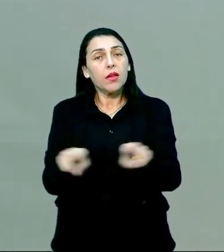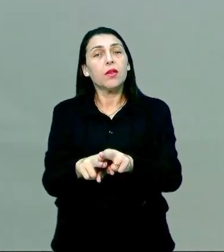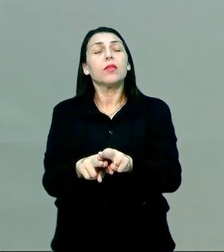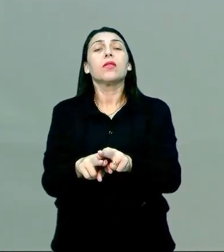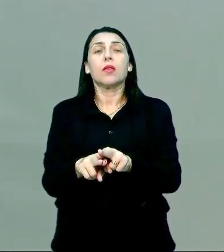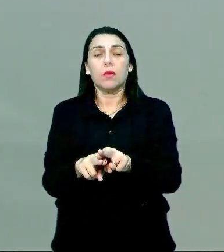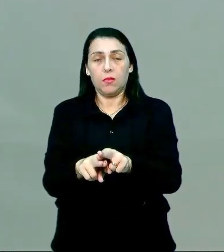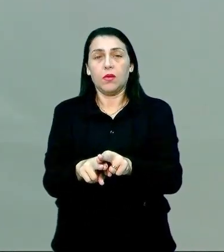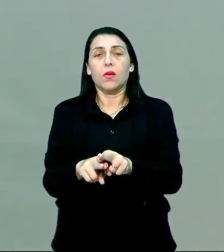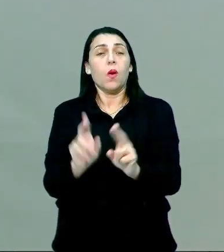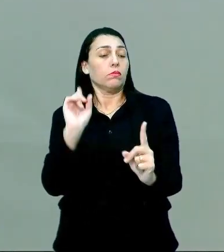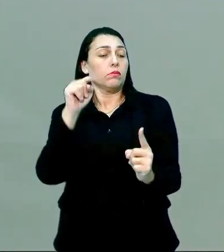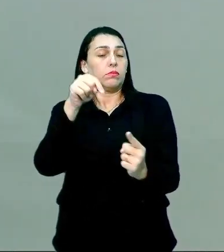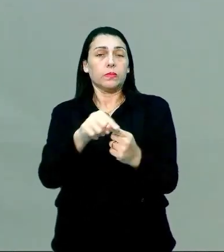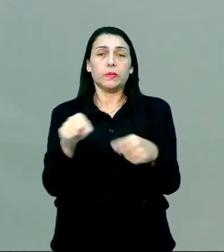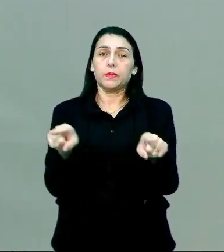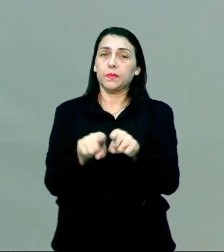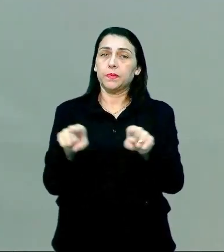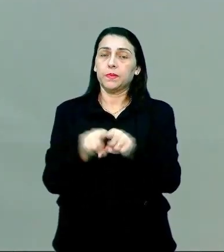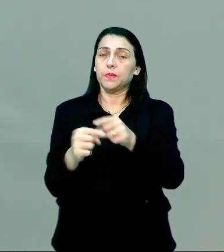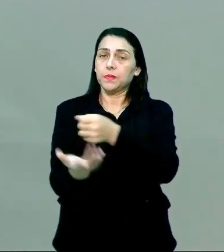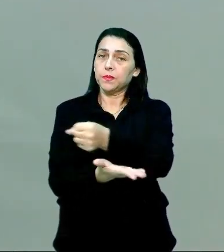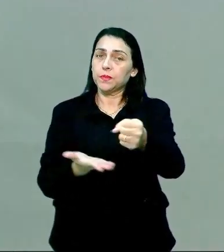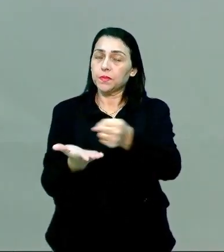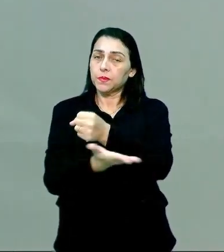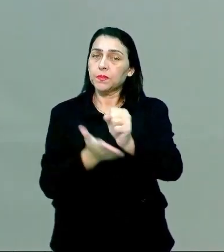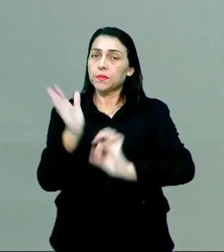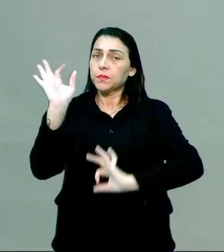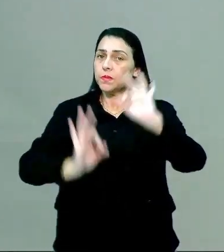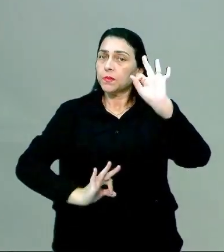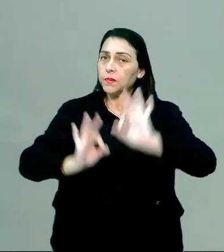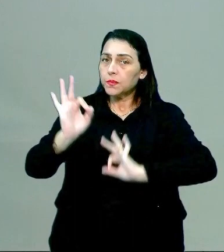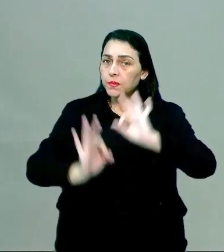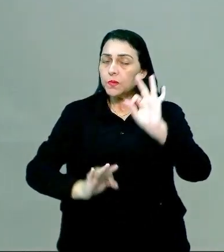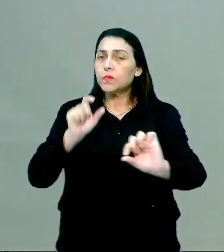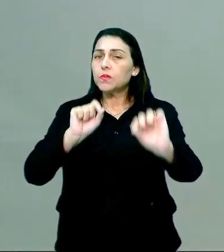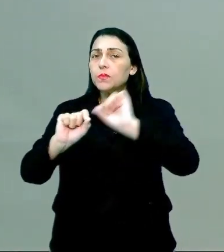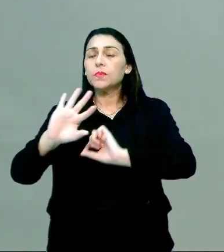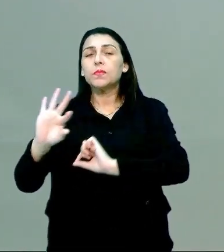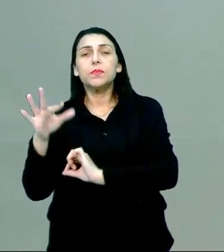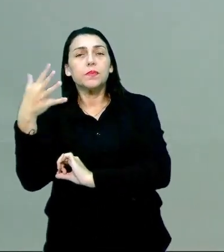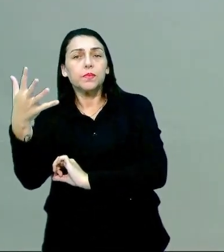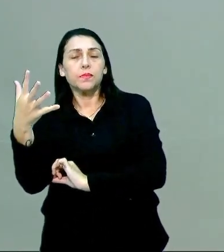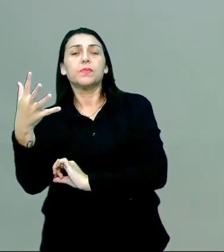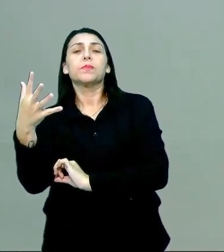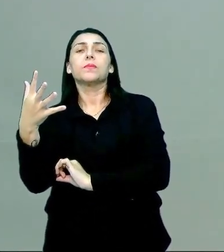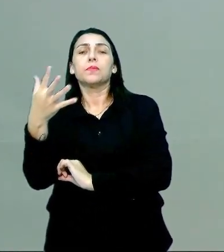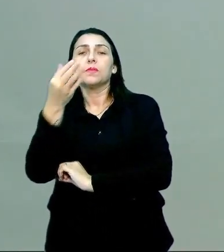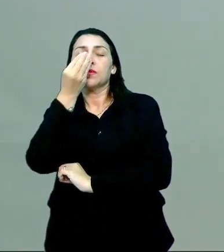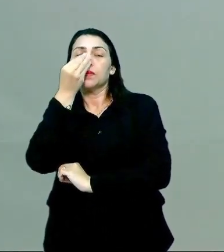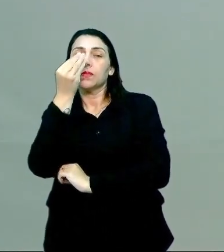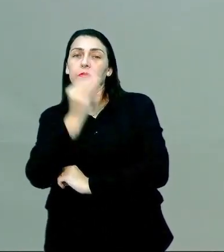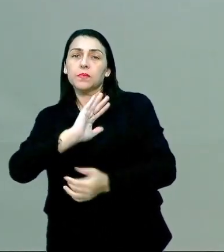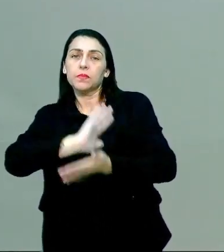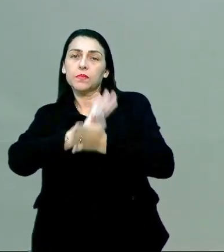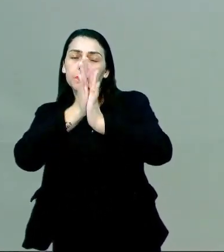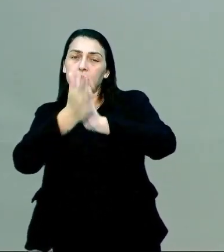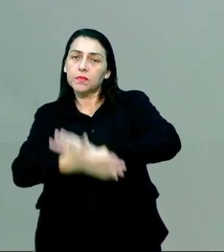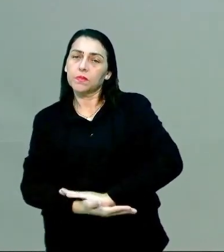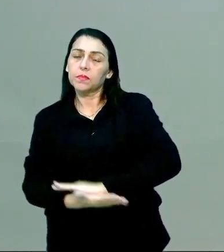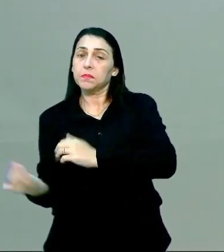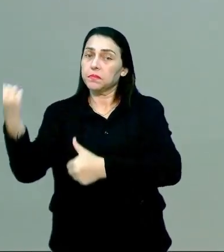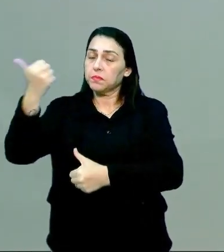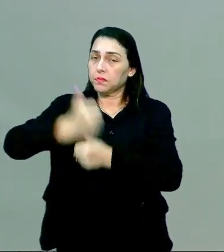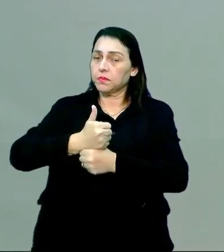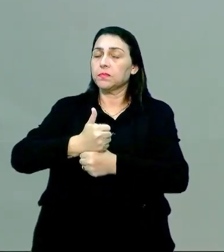métrica, com determinado objetivo, com base na sua construção. E aí o que aconteceu? Foi renegado, rejeitado,